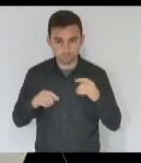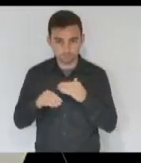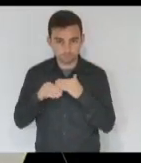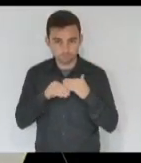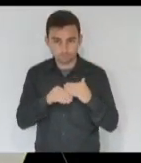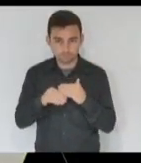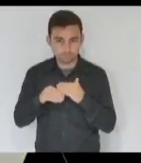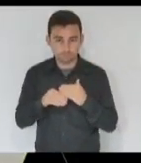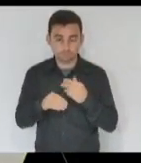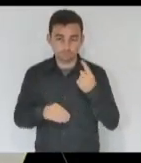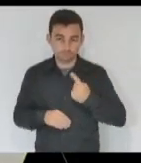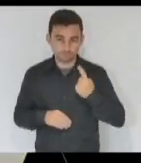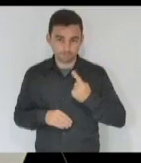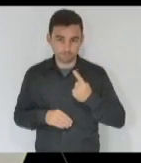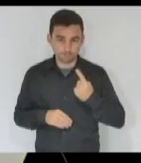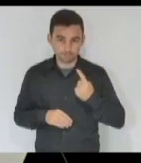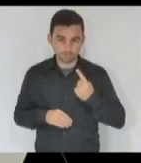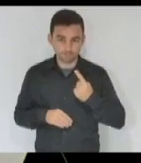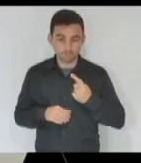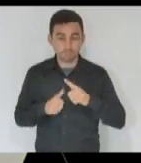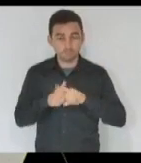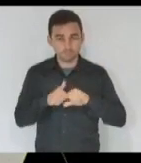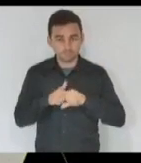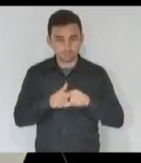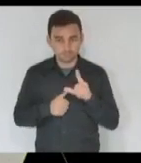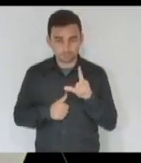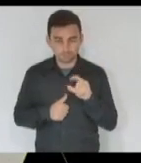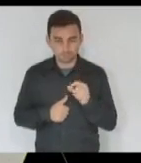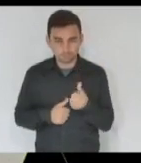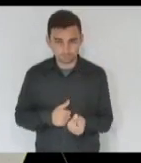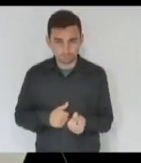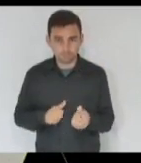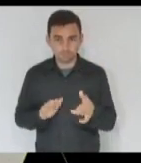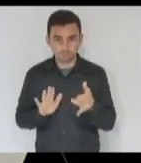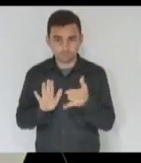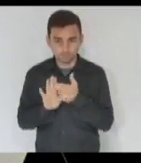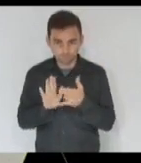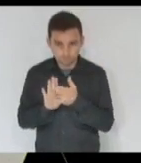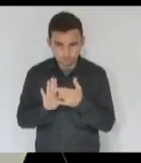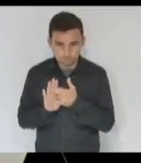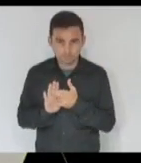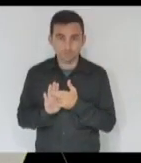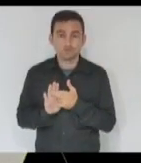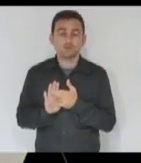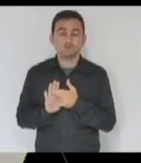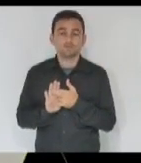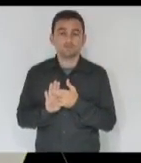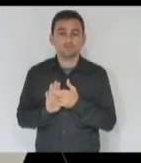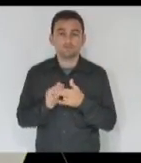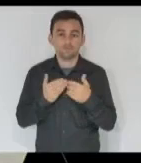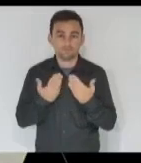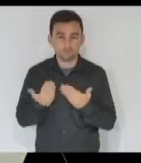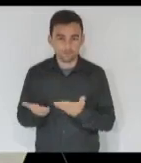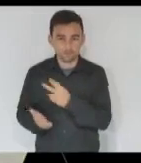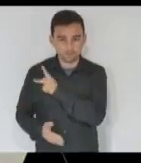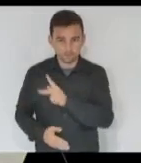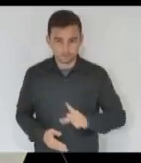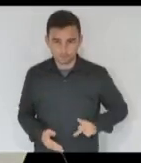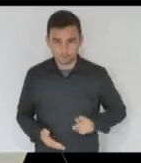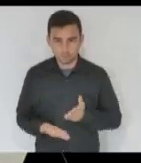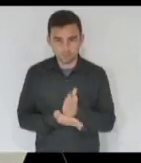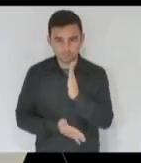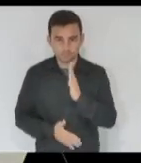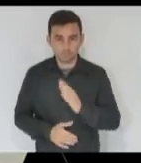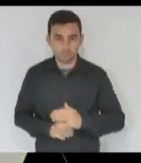parágrafo 1º do artigo 106 do Regimento Interno, o senhor presidente deu-a por